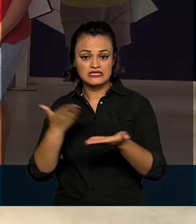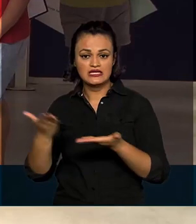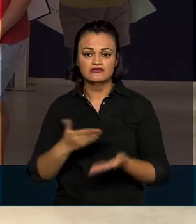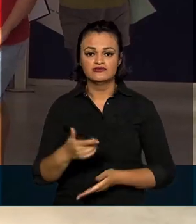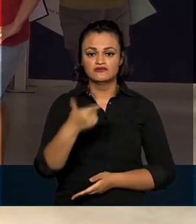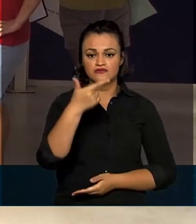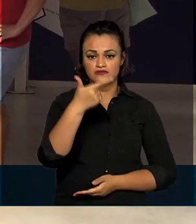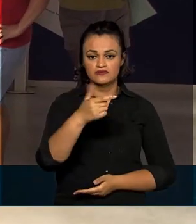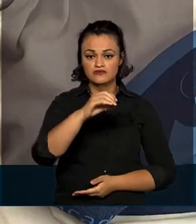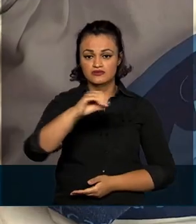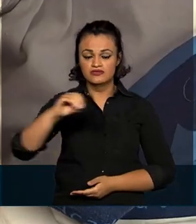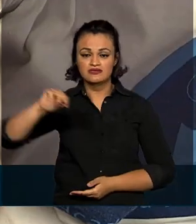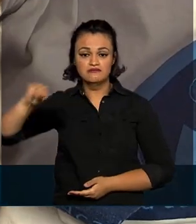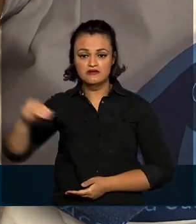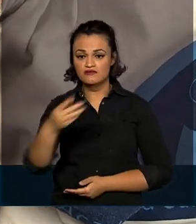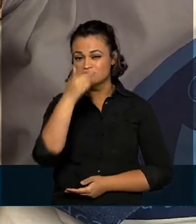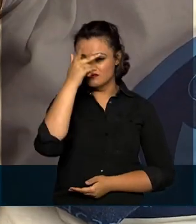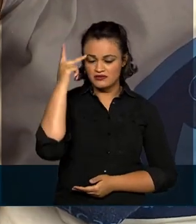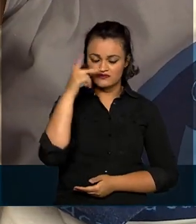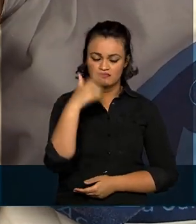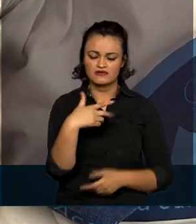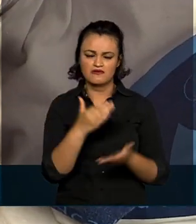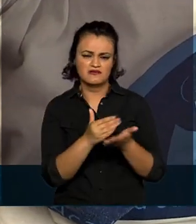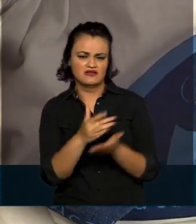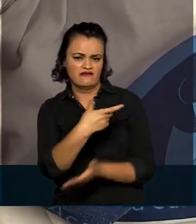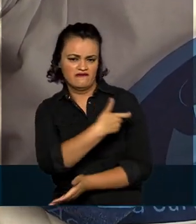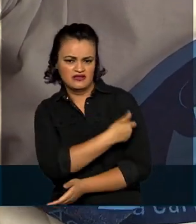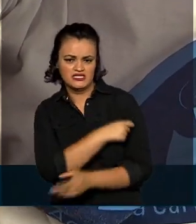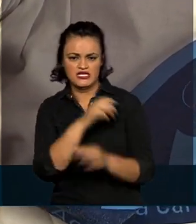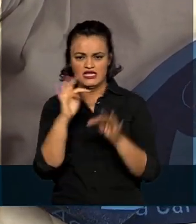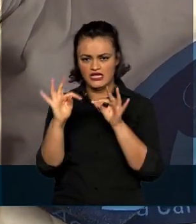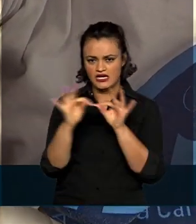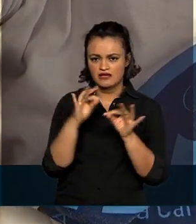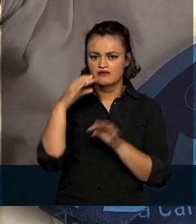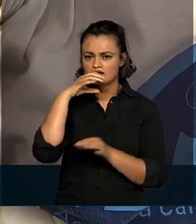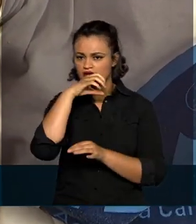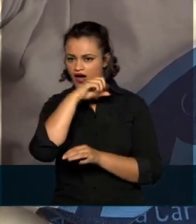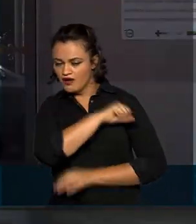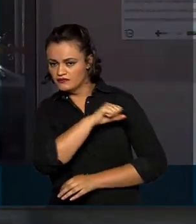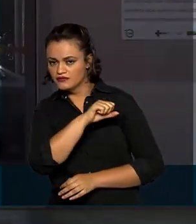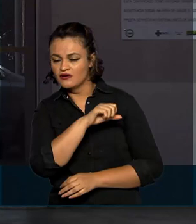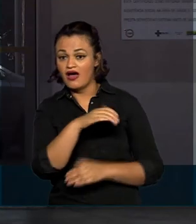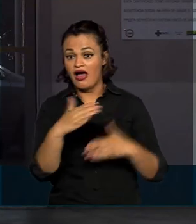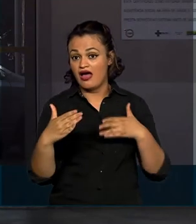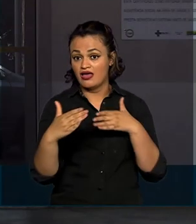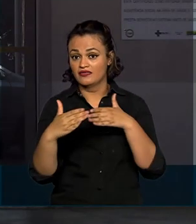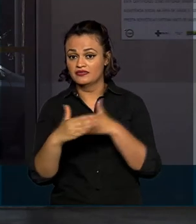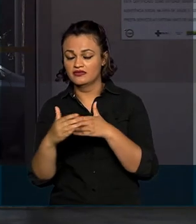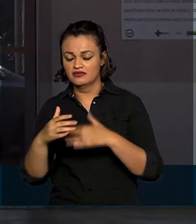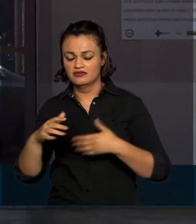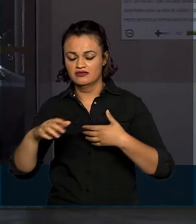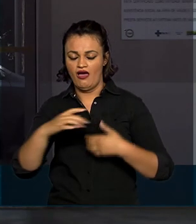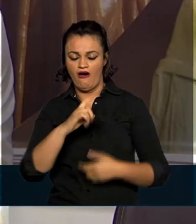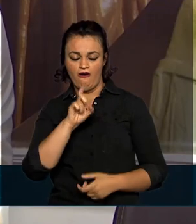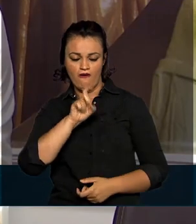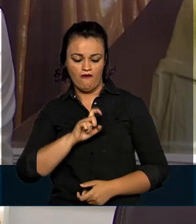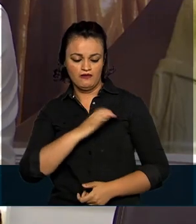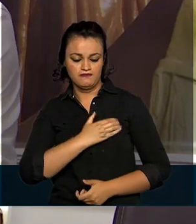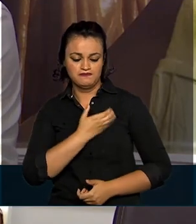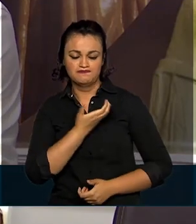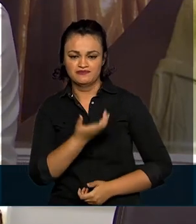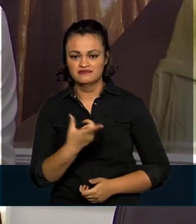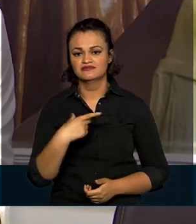milhões de pessoas, desde vacinas e atendimentos rápidos na atenção primária até transplantes de órgãos.